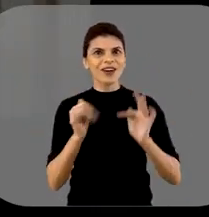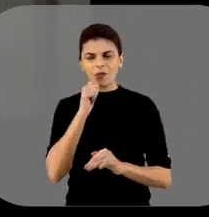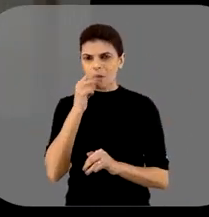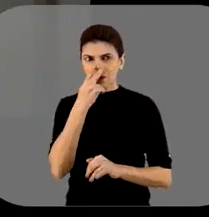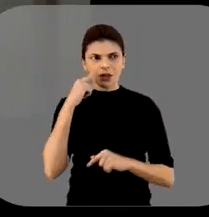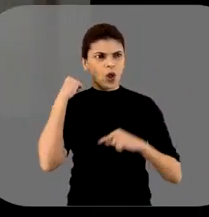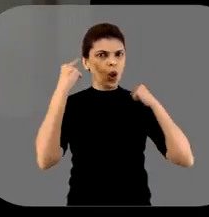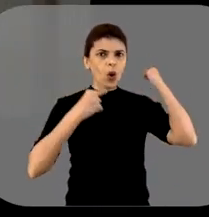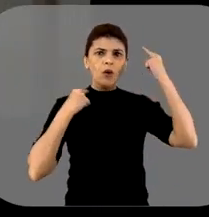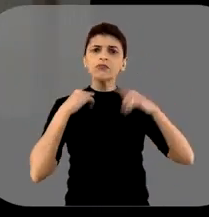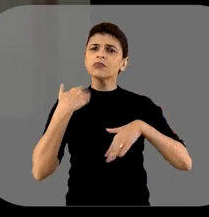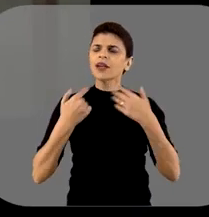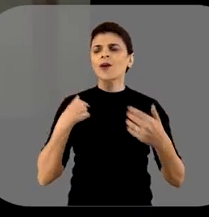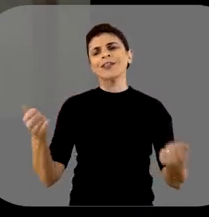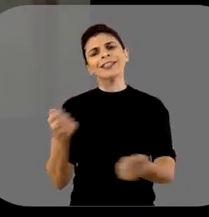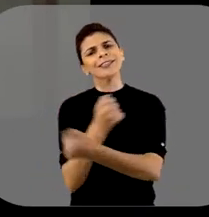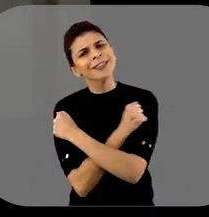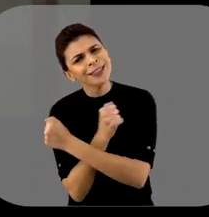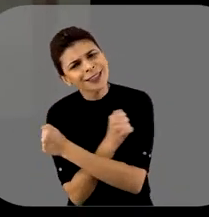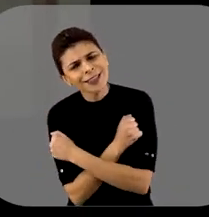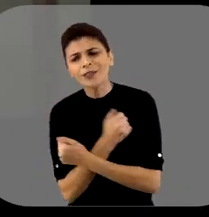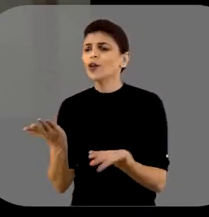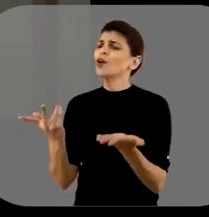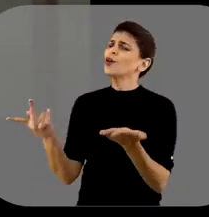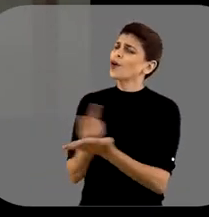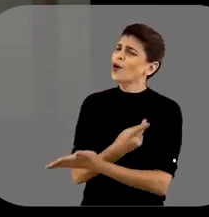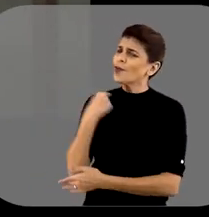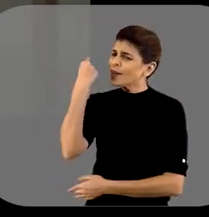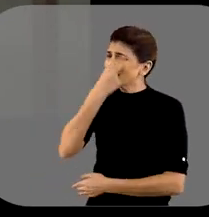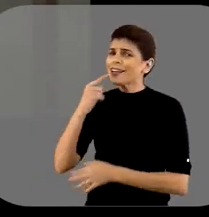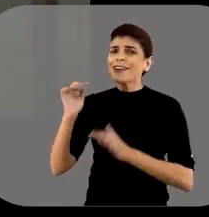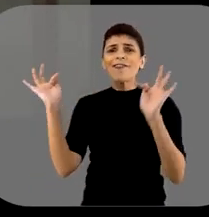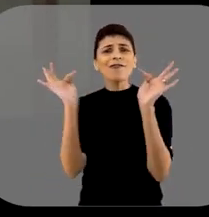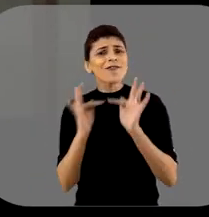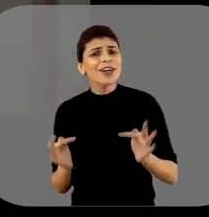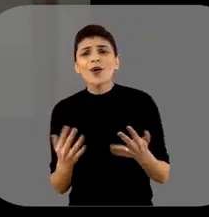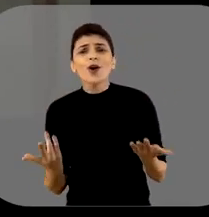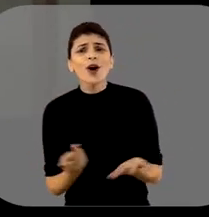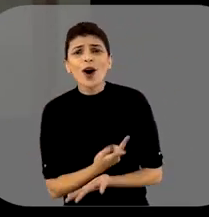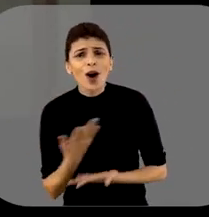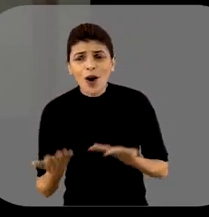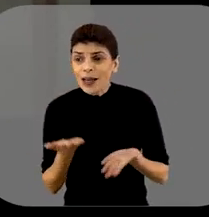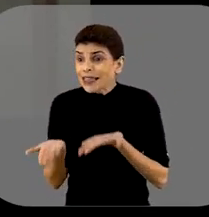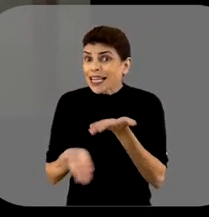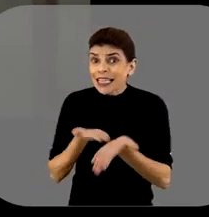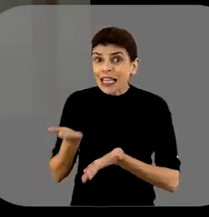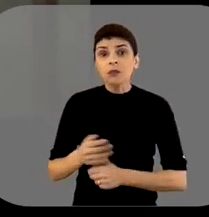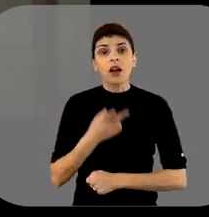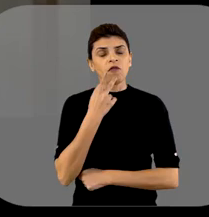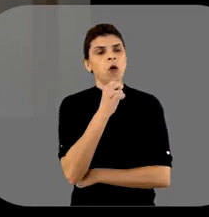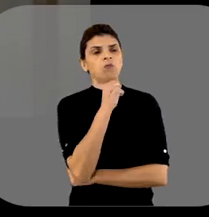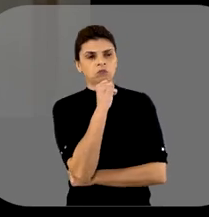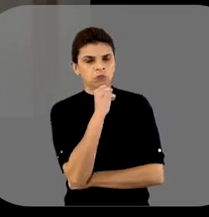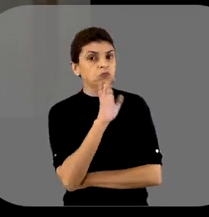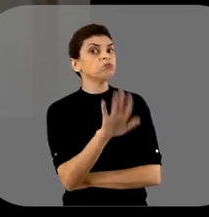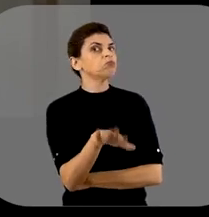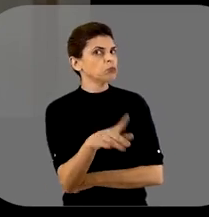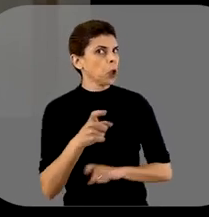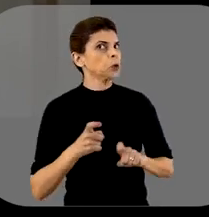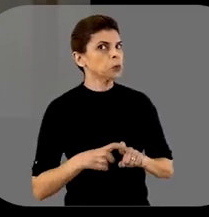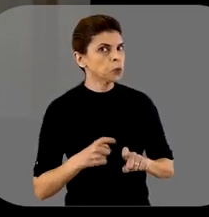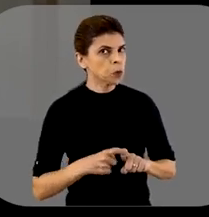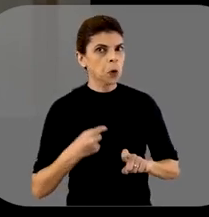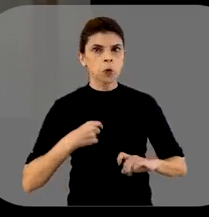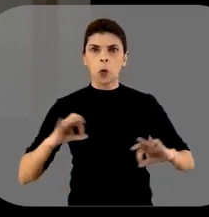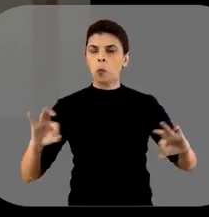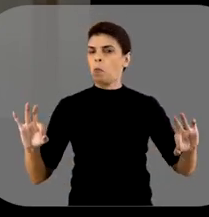está... Mas fui lá, abracei. Nossa, o que foi que a senhora está tão feliz, não sei o quê. O maior tratamento, ela falou assim, ah, doutor,